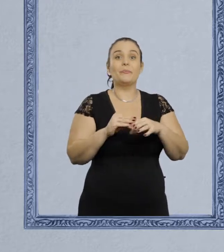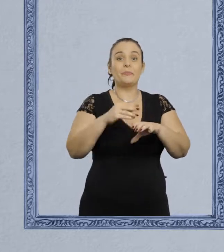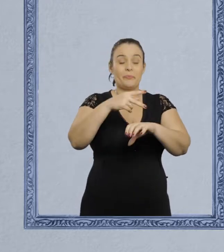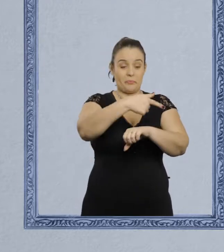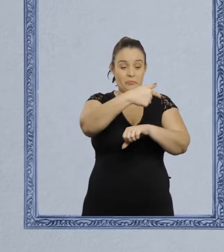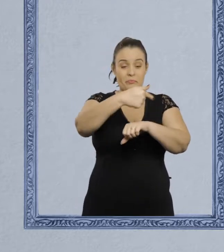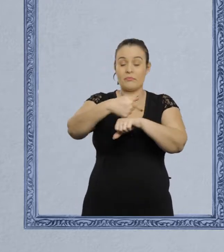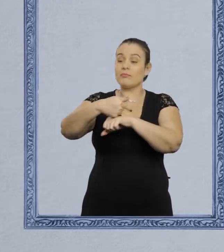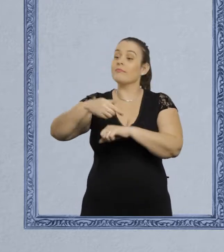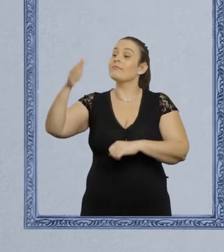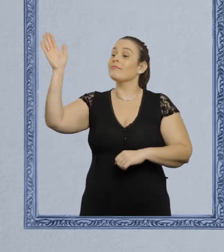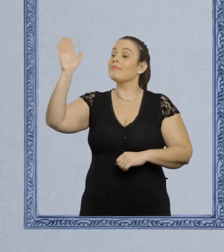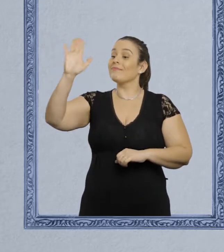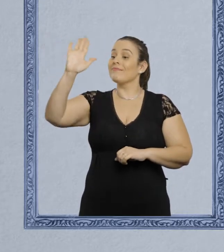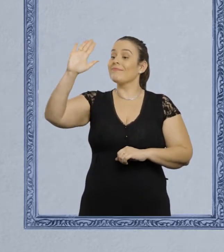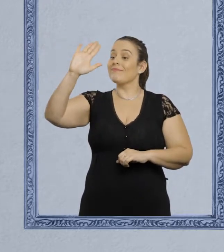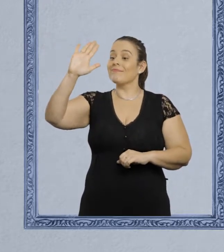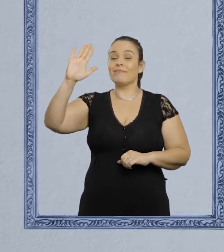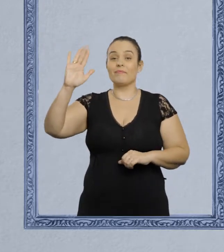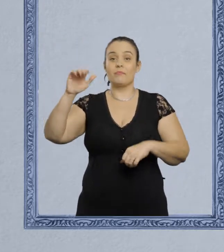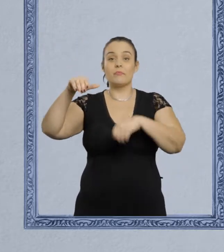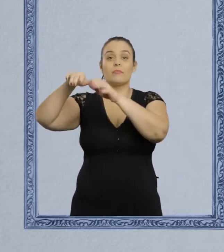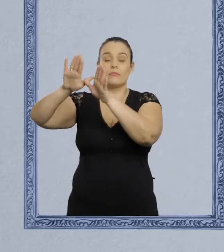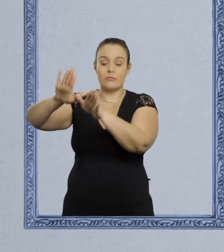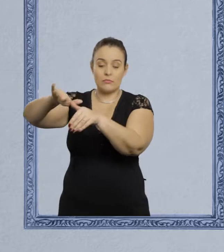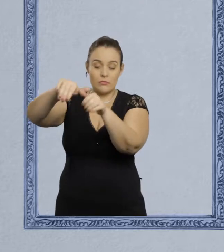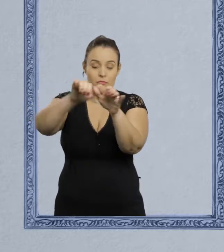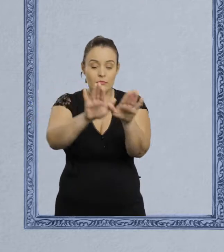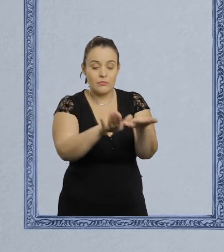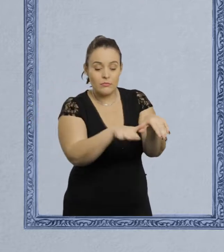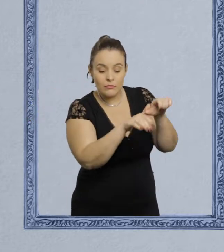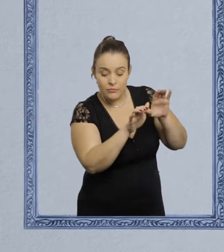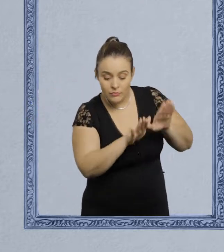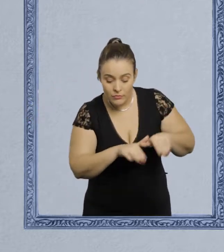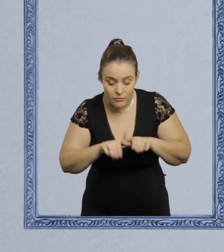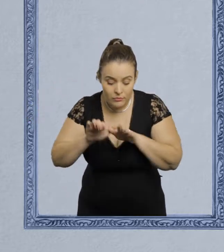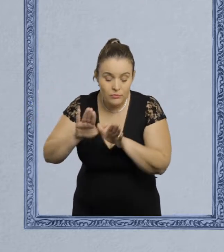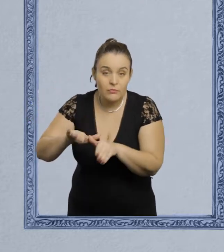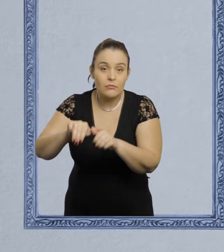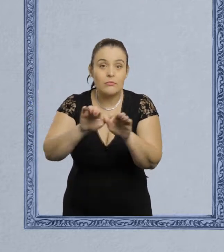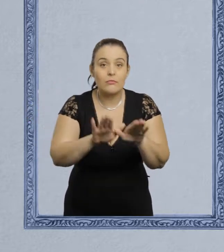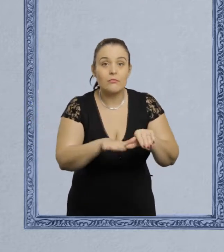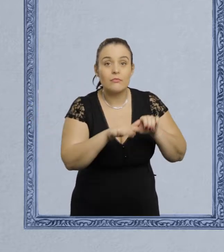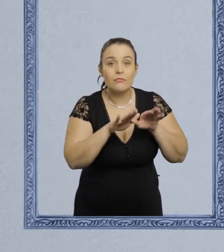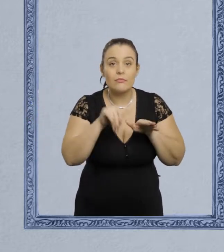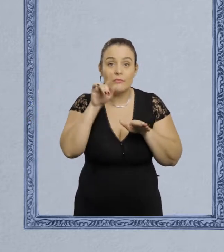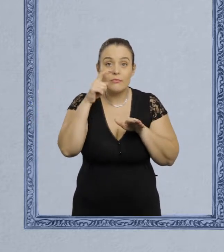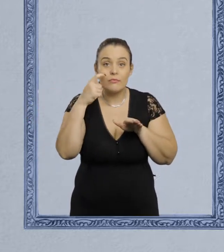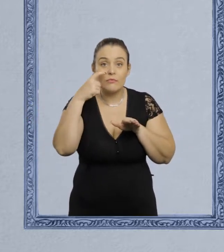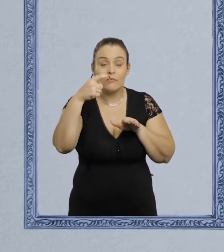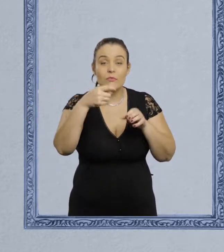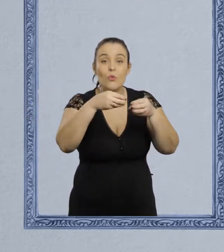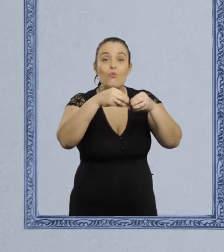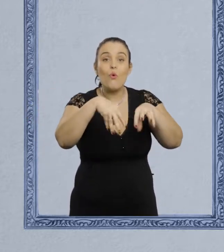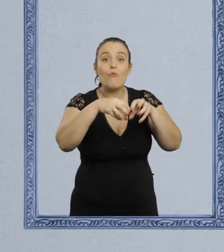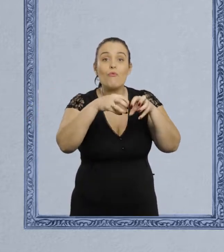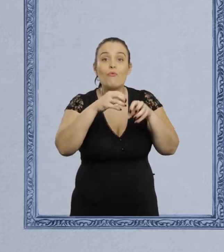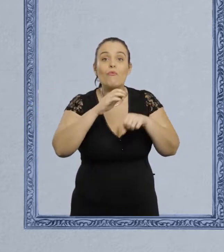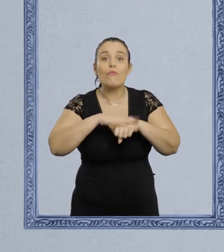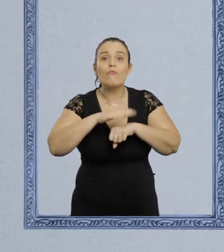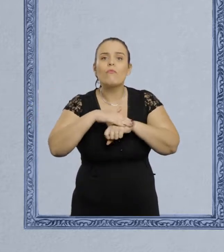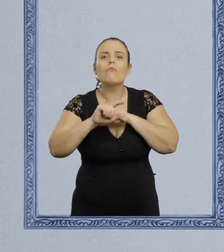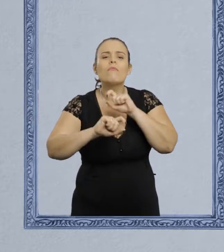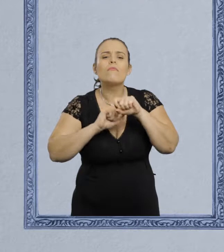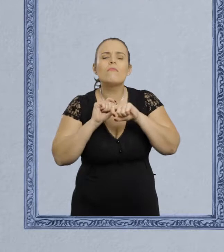pássara, agradecendo. A pássara ficou voando para ver o que Peter faria com seus ovos. Peter pegou